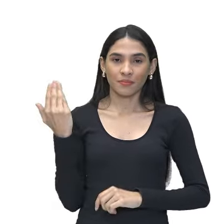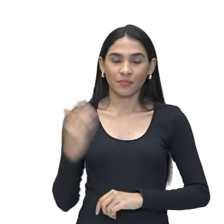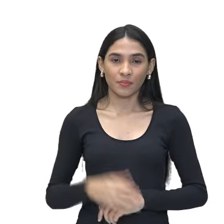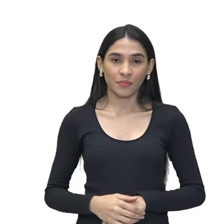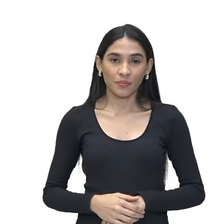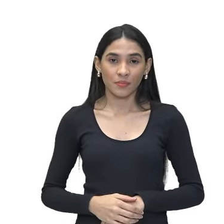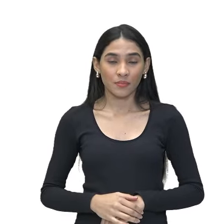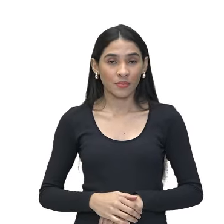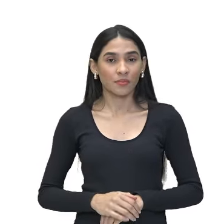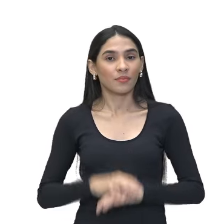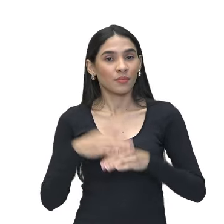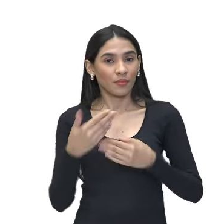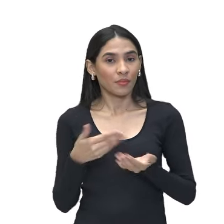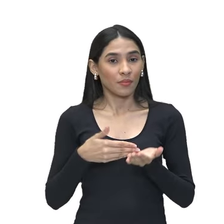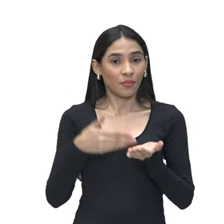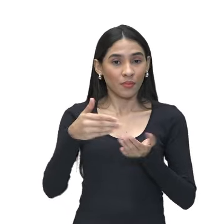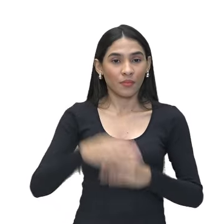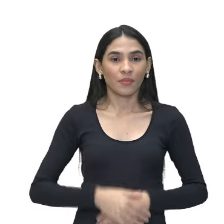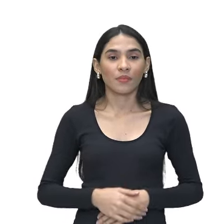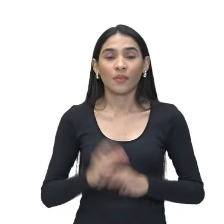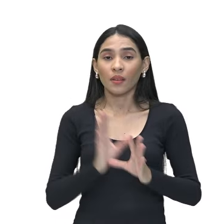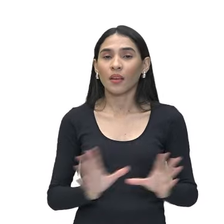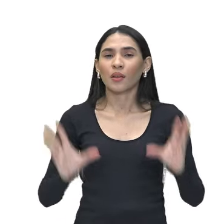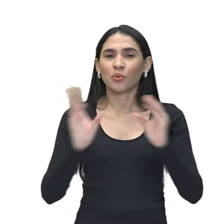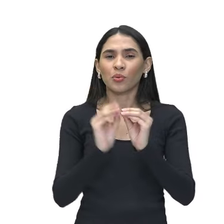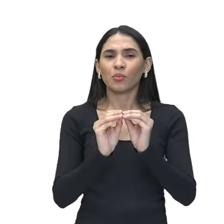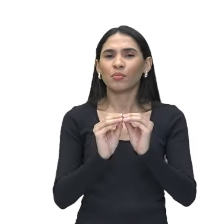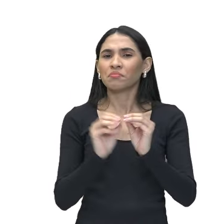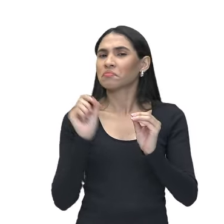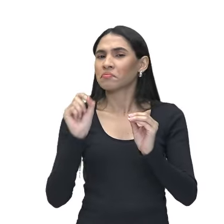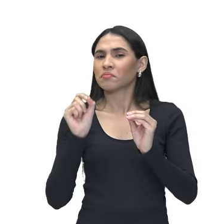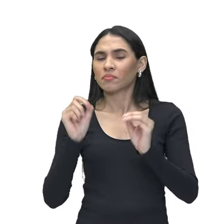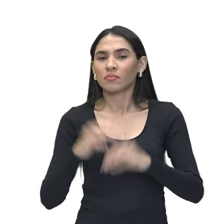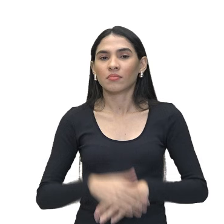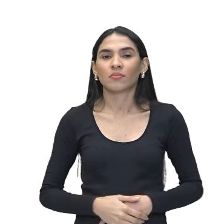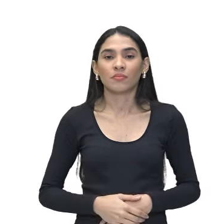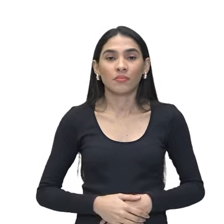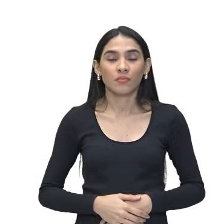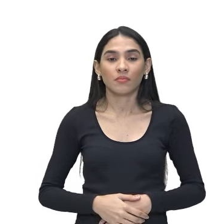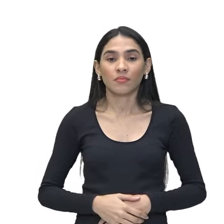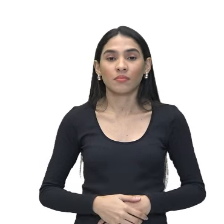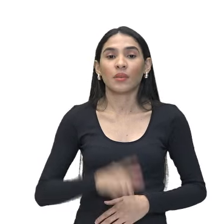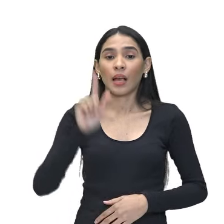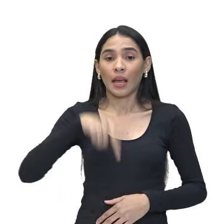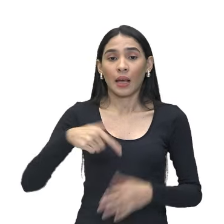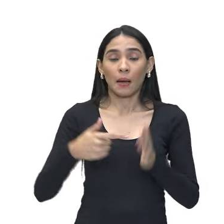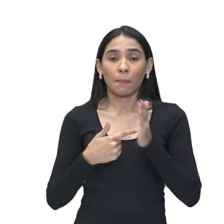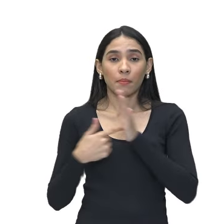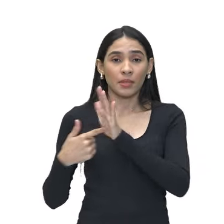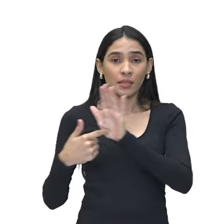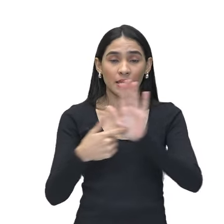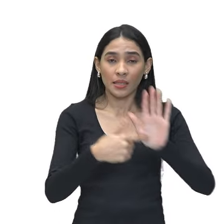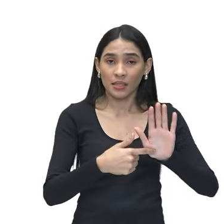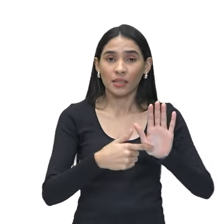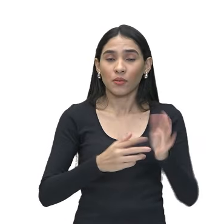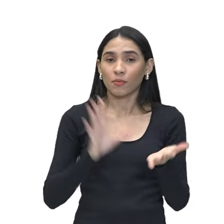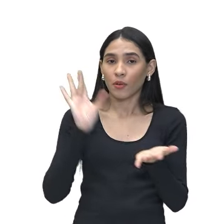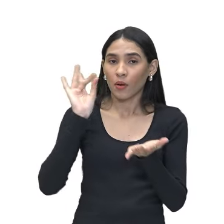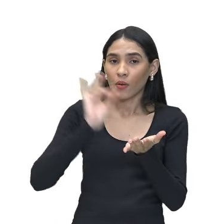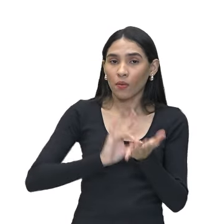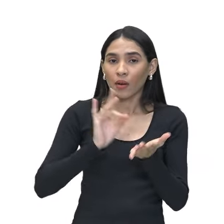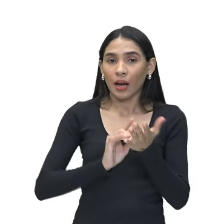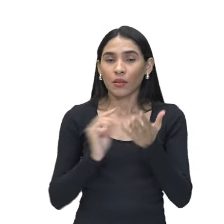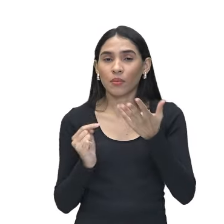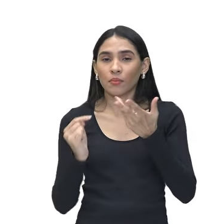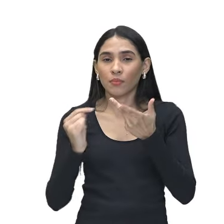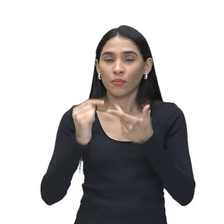Então, iniciando, olhem só, resumo é o quê? A apresentação concisa dos pontos